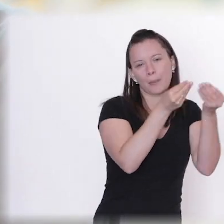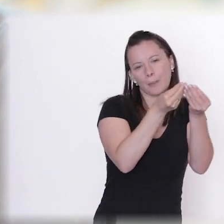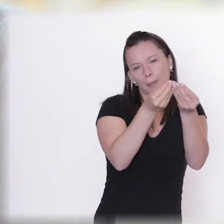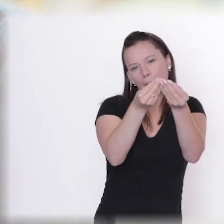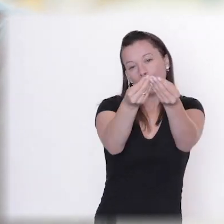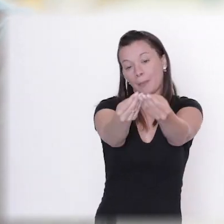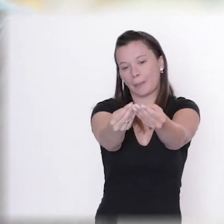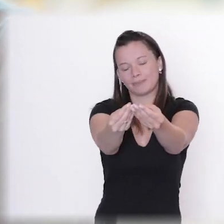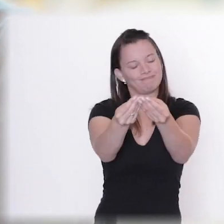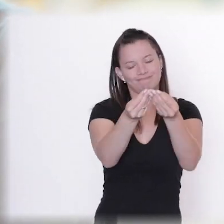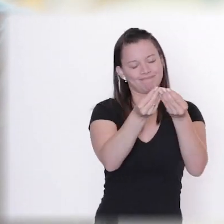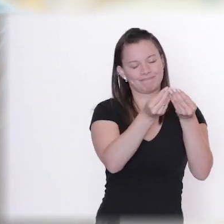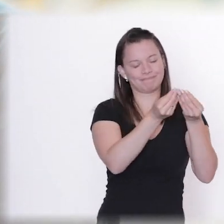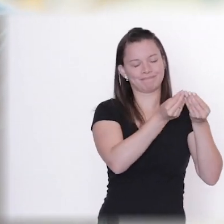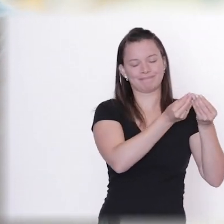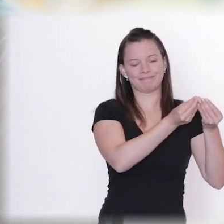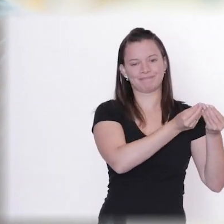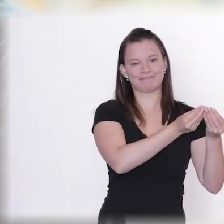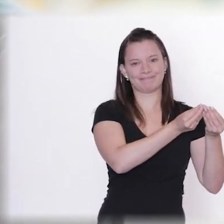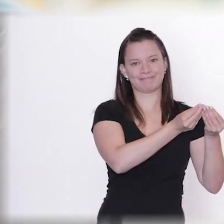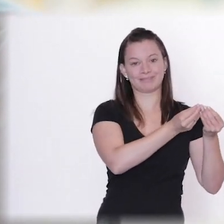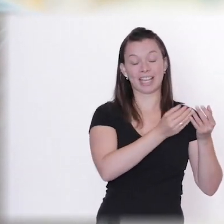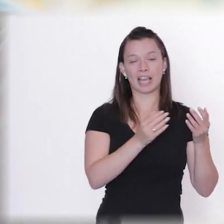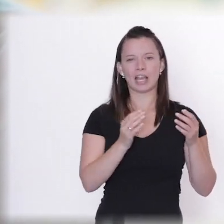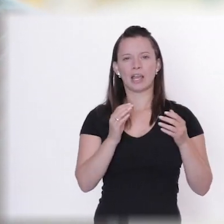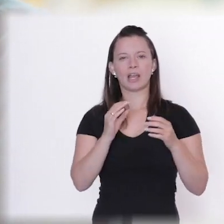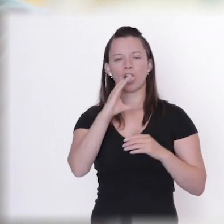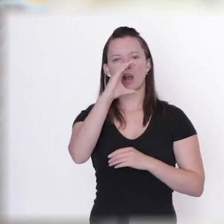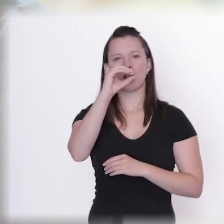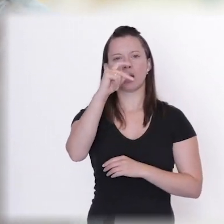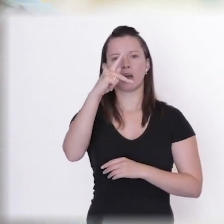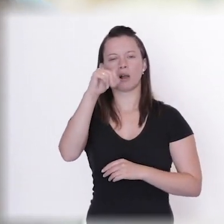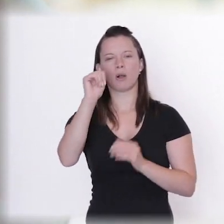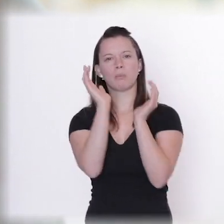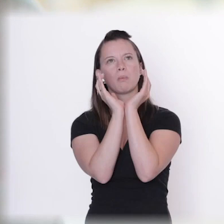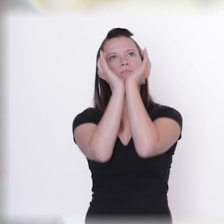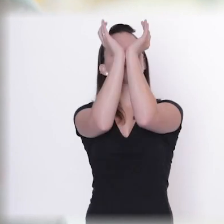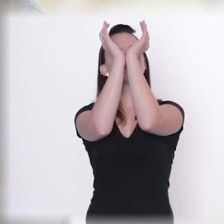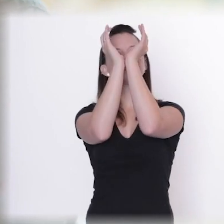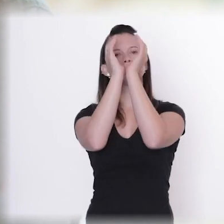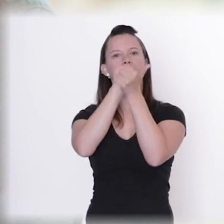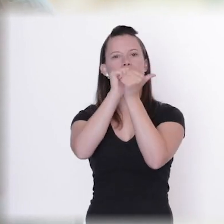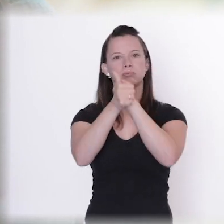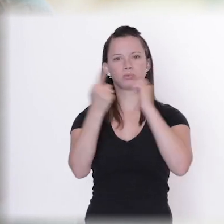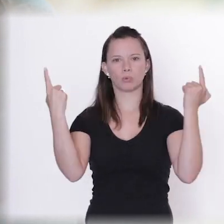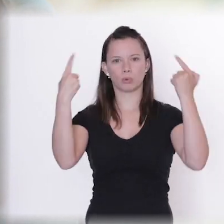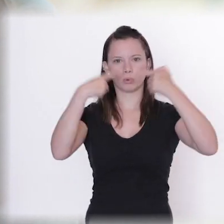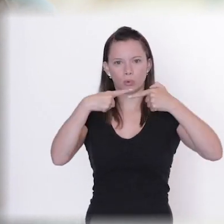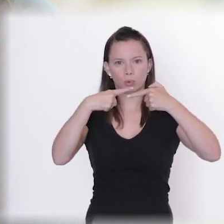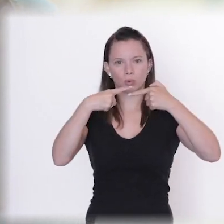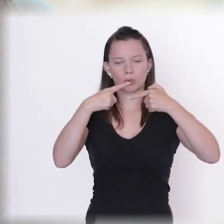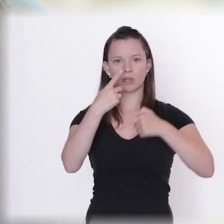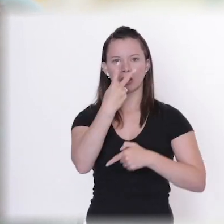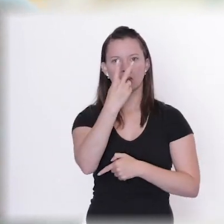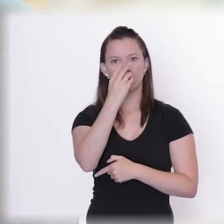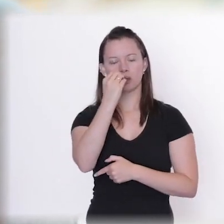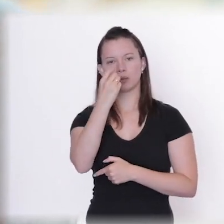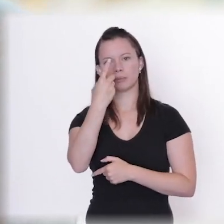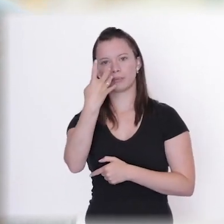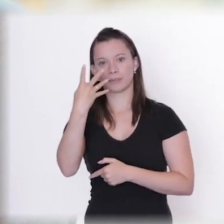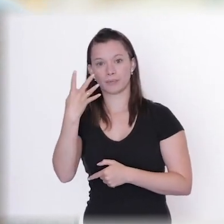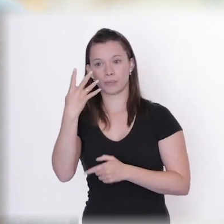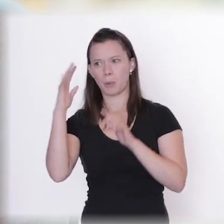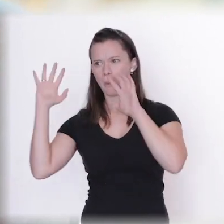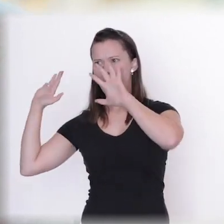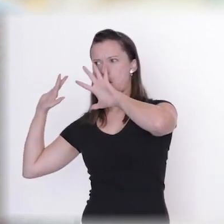o mundo inteiro estava olhando para Itaquera. A abertura da Copa do Mundo de 2014 foi neste bairro, e a gente tinha televisões do mundo